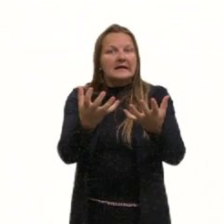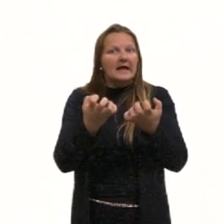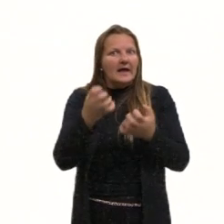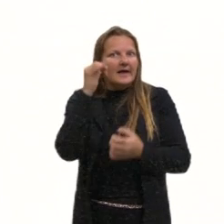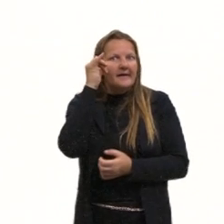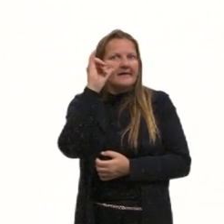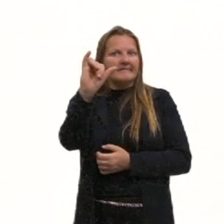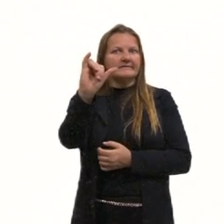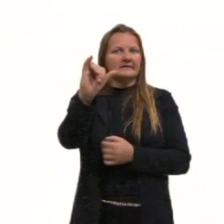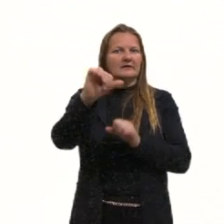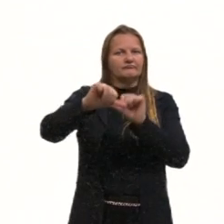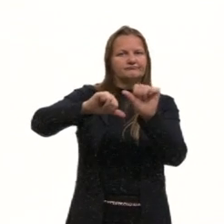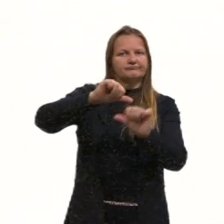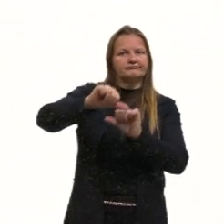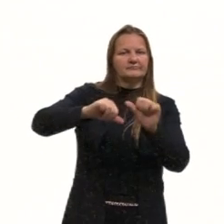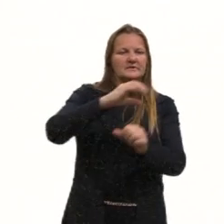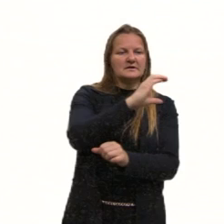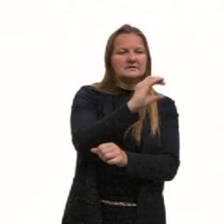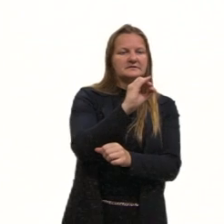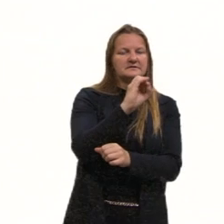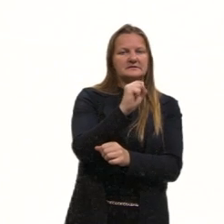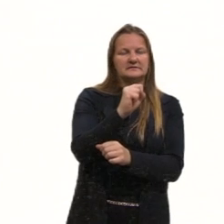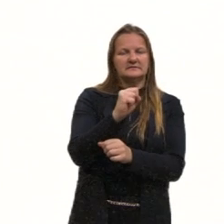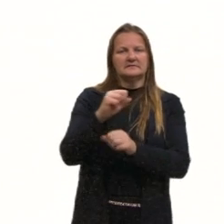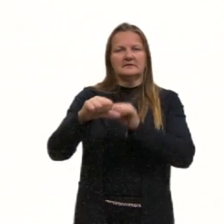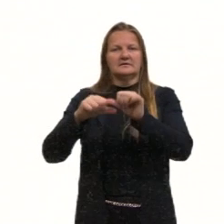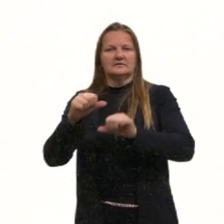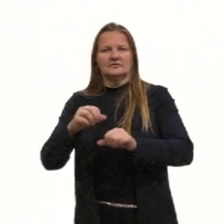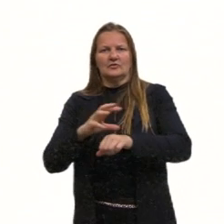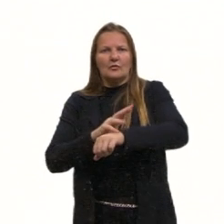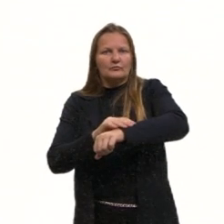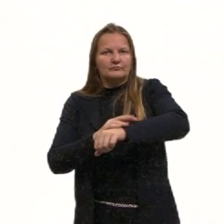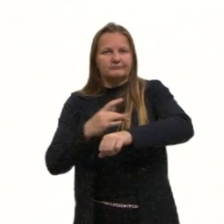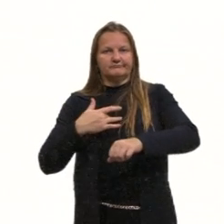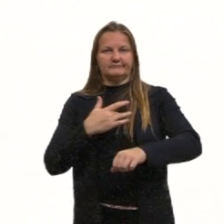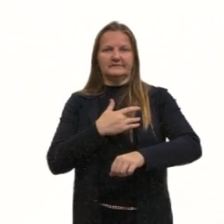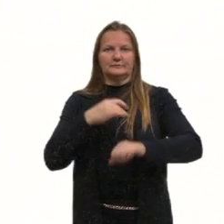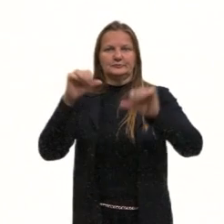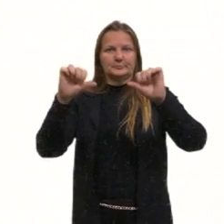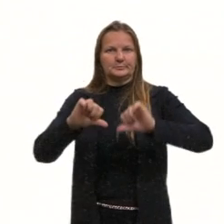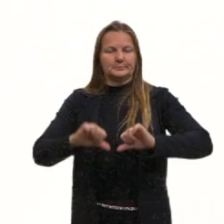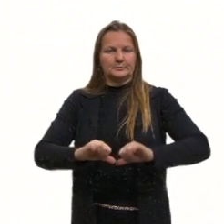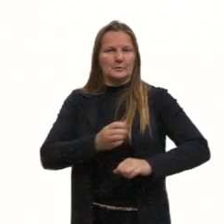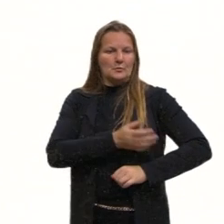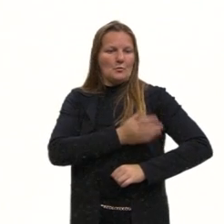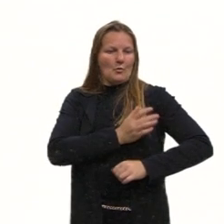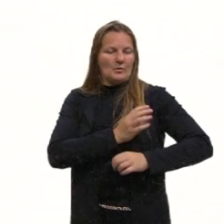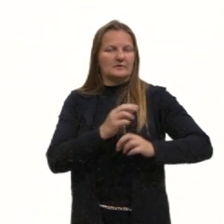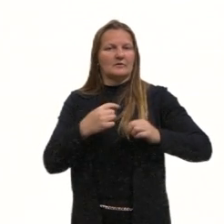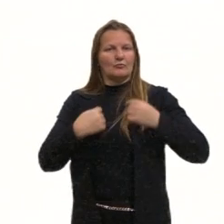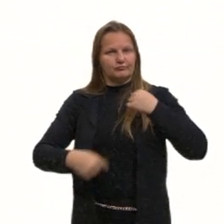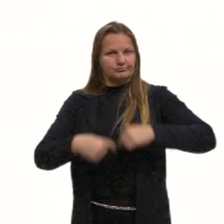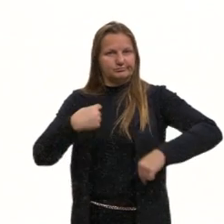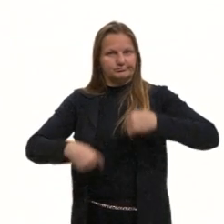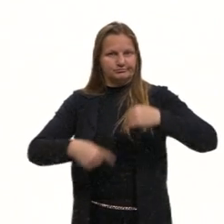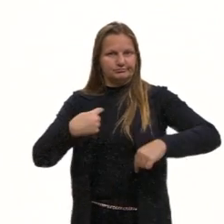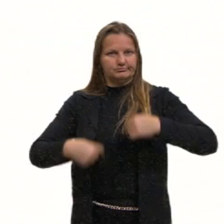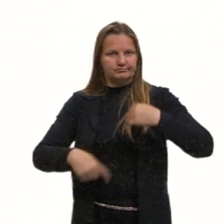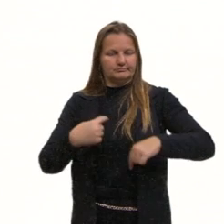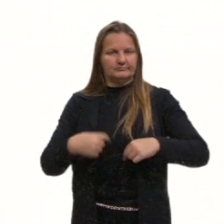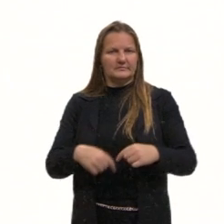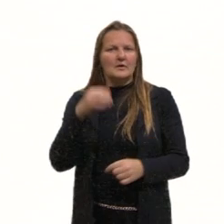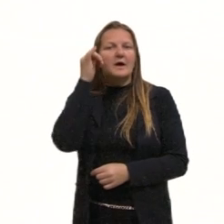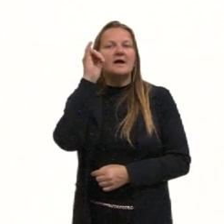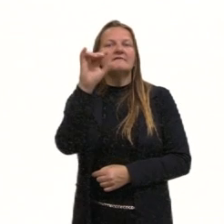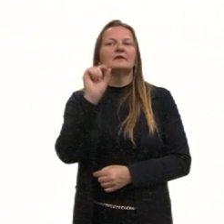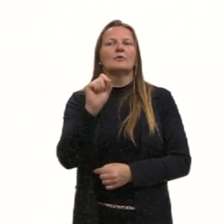ocorra essa transformação de Ciências porque a criança é prejudicial à saúde está sendo comprovada que é deixar a saúde Eu Tenho que evitar